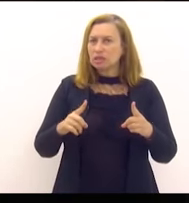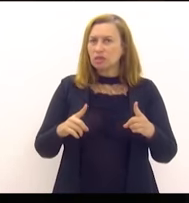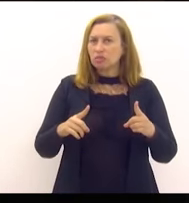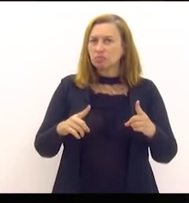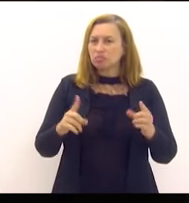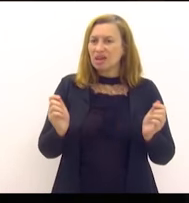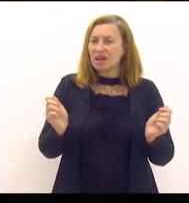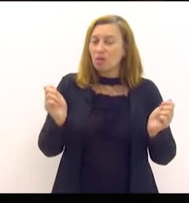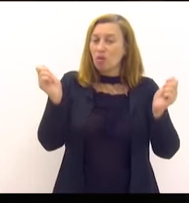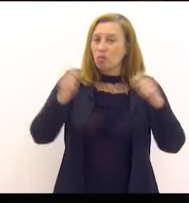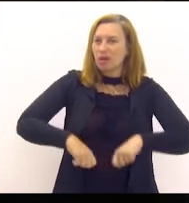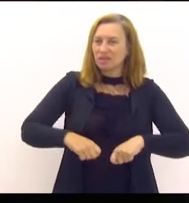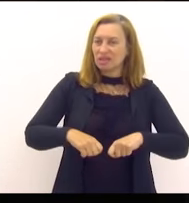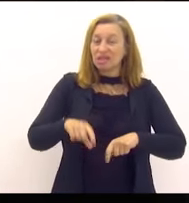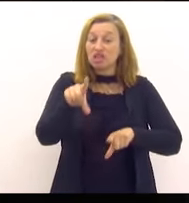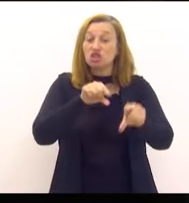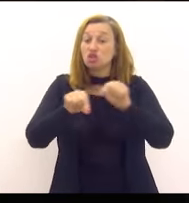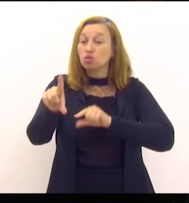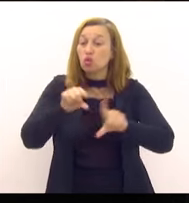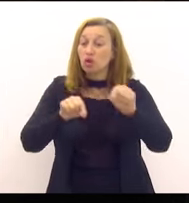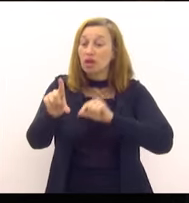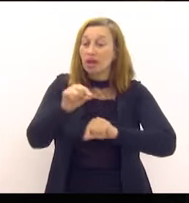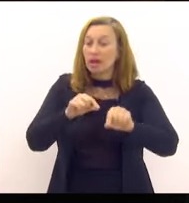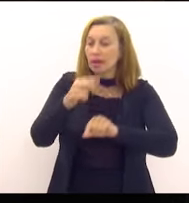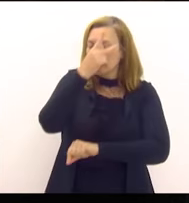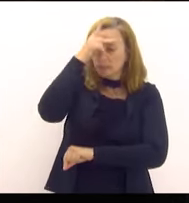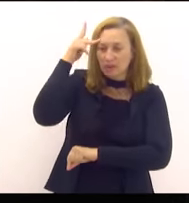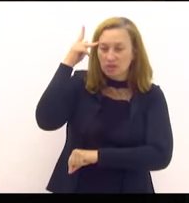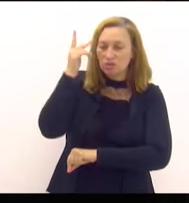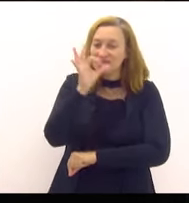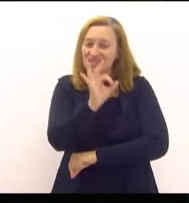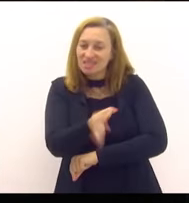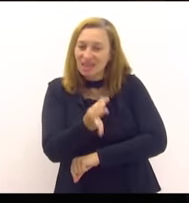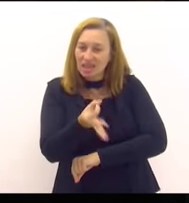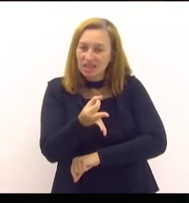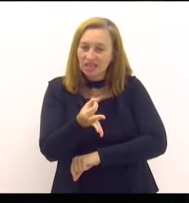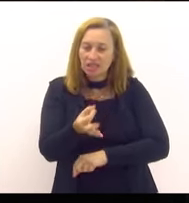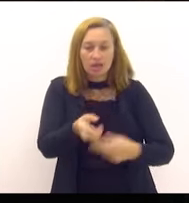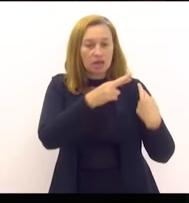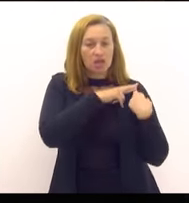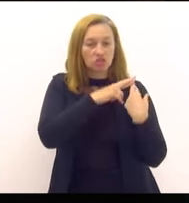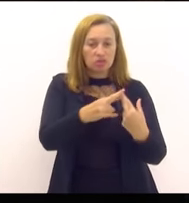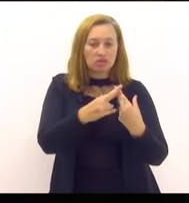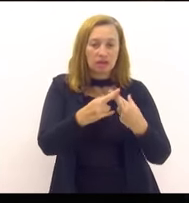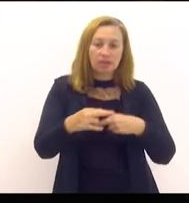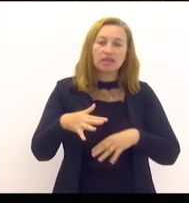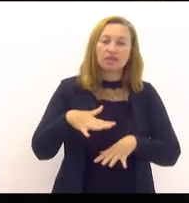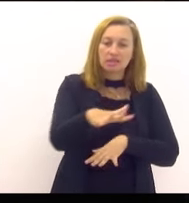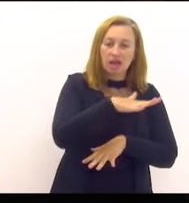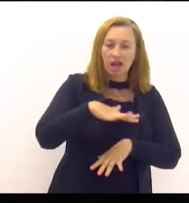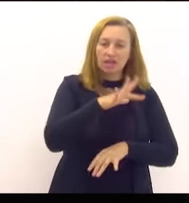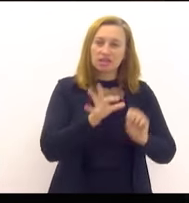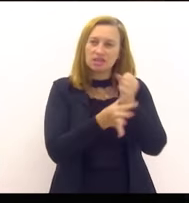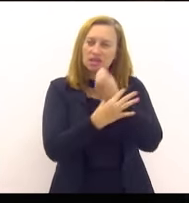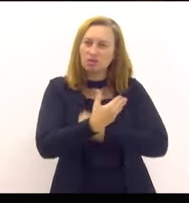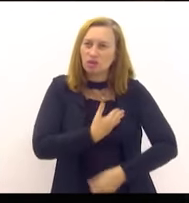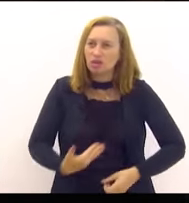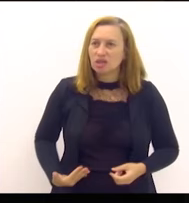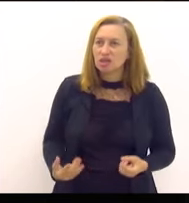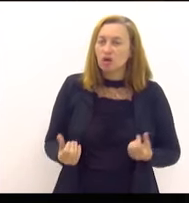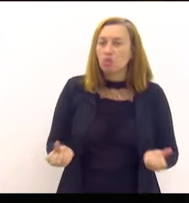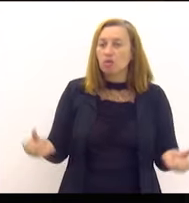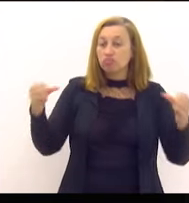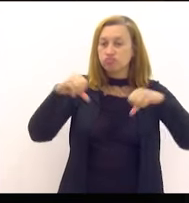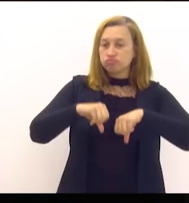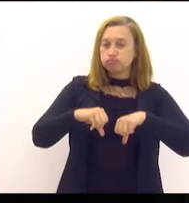de acordo com a legislação em vigor e de acordo com as necessidades do governo do Estado do Rio de Janeiro, que enfrentam uma crise na sua